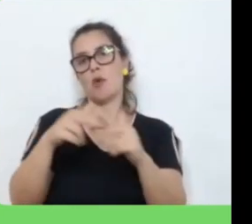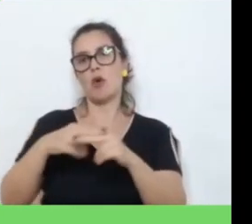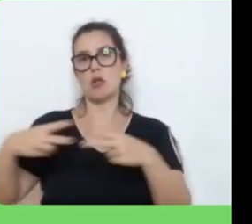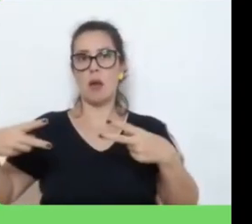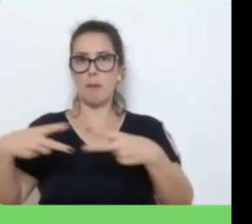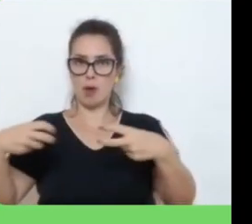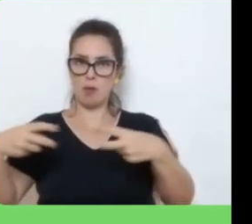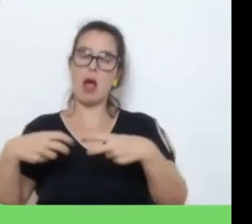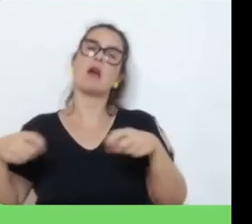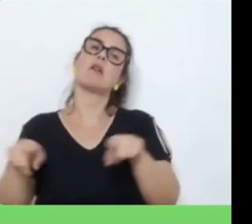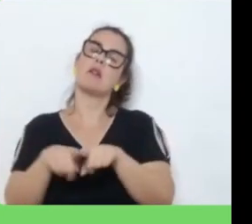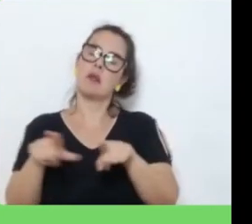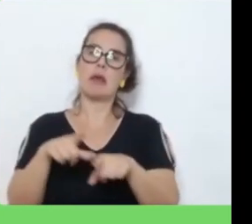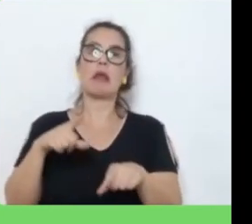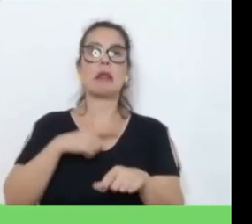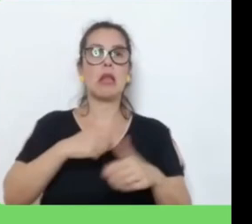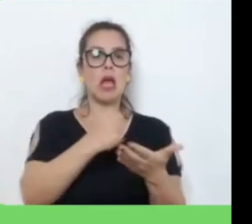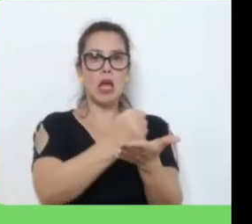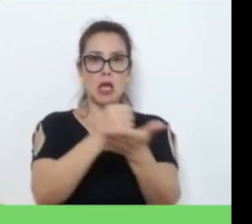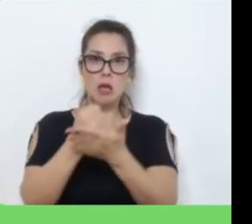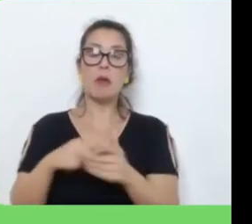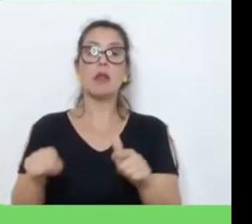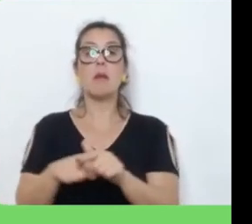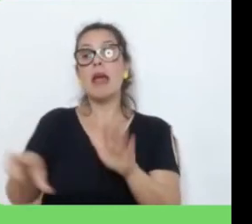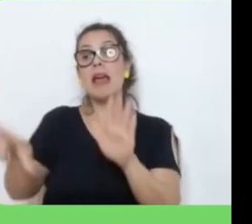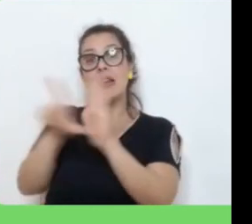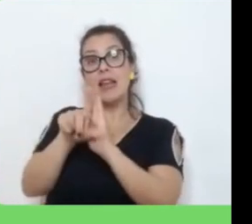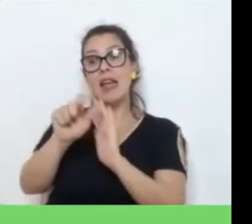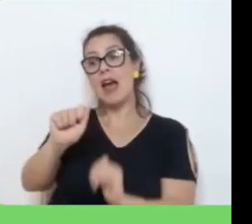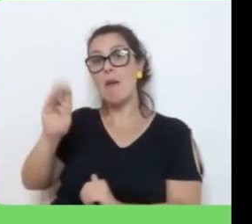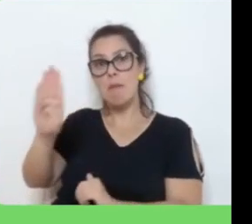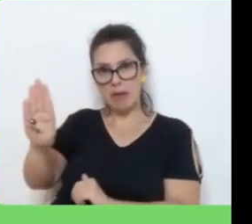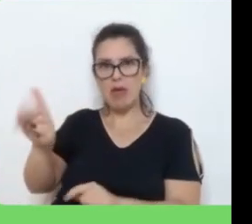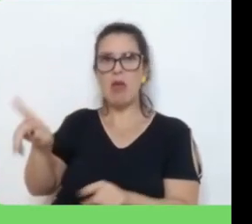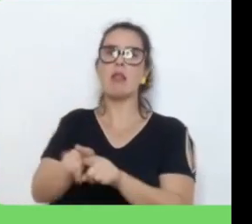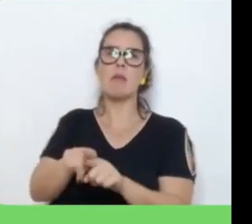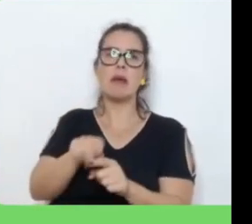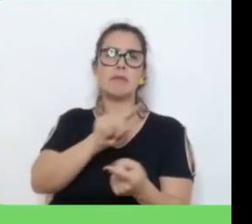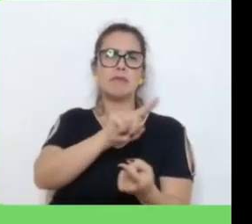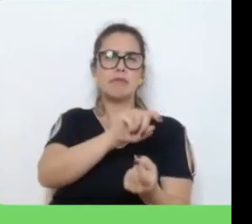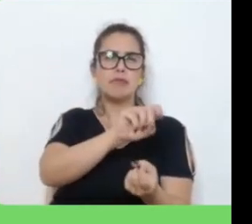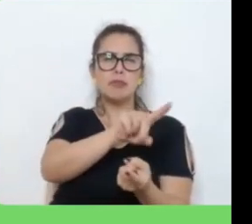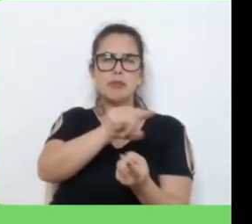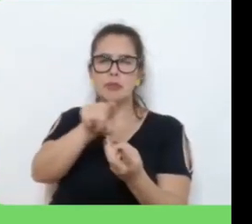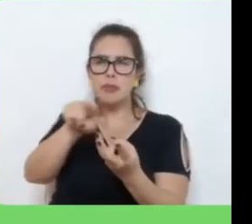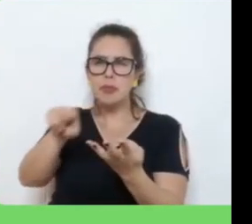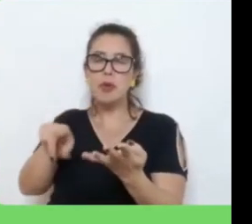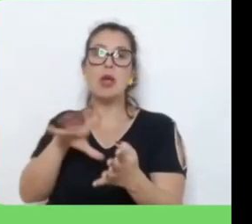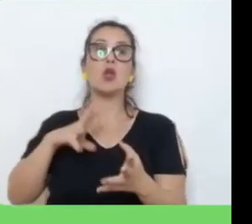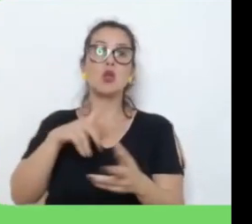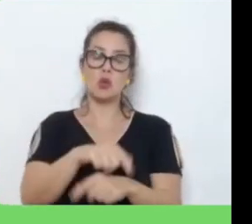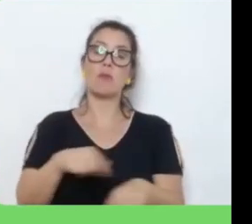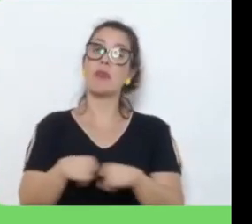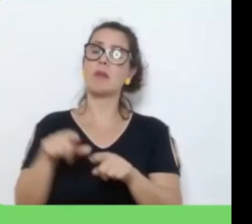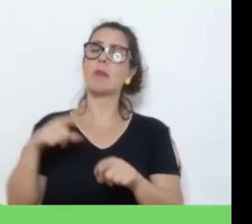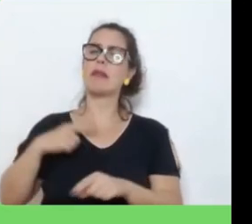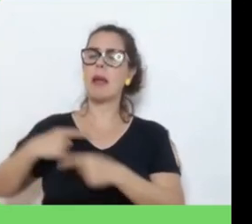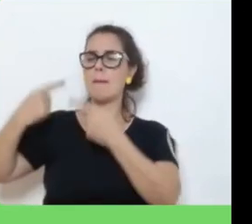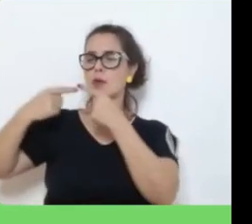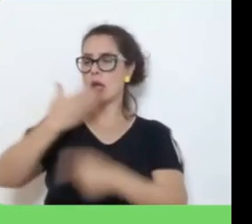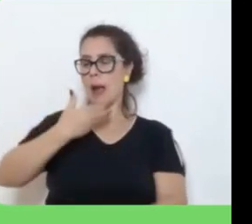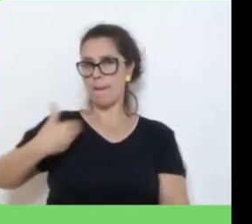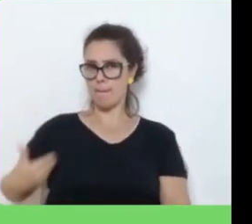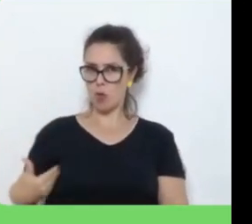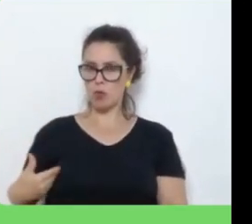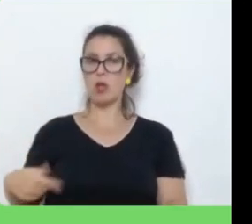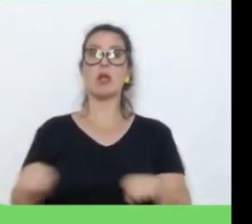a gente tá acompanhando a implantação da Lei audir Blanc e pensando em todas essas políticas públicas que estão em jogo e e na massa